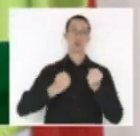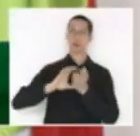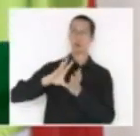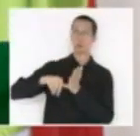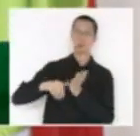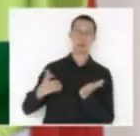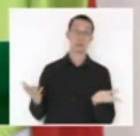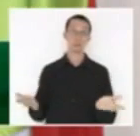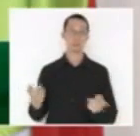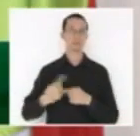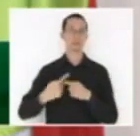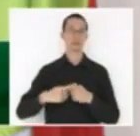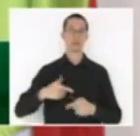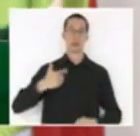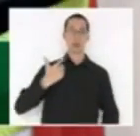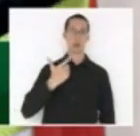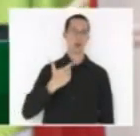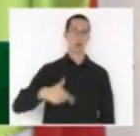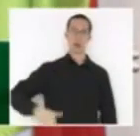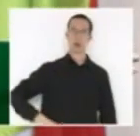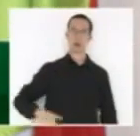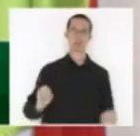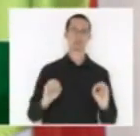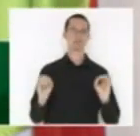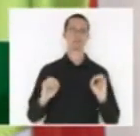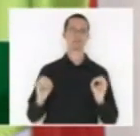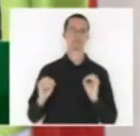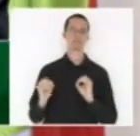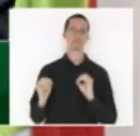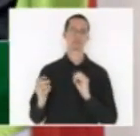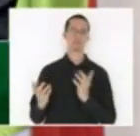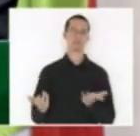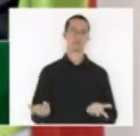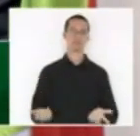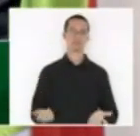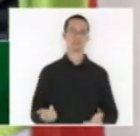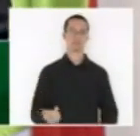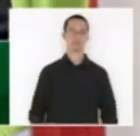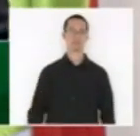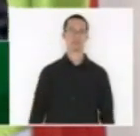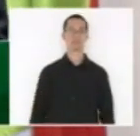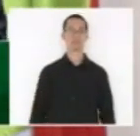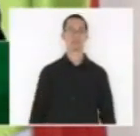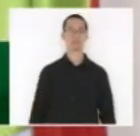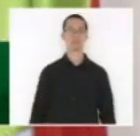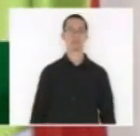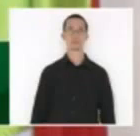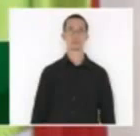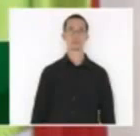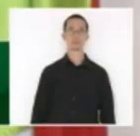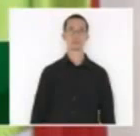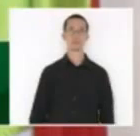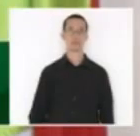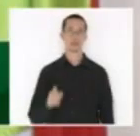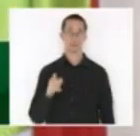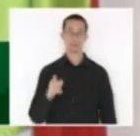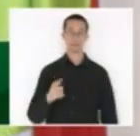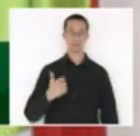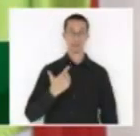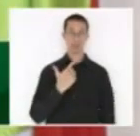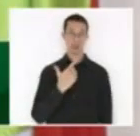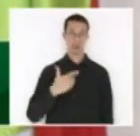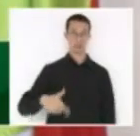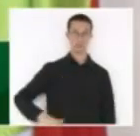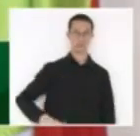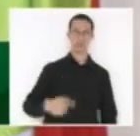Não tem arma, não tem a proteção, não tem a... Eles não querem para utilizar. Ninguém quer arma, ninguém usa arma